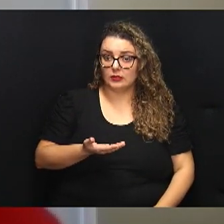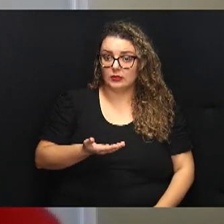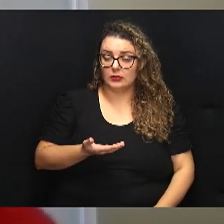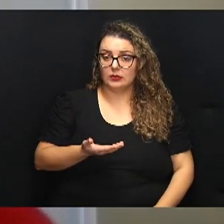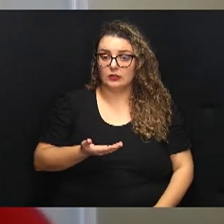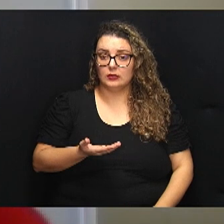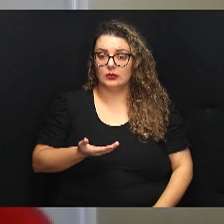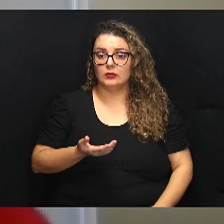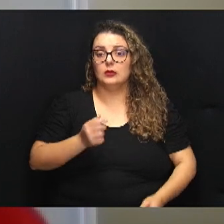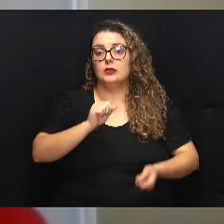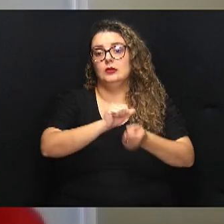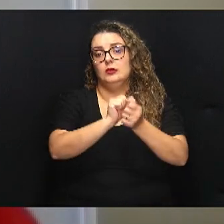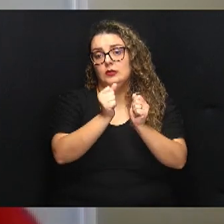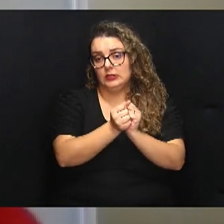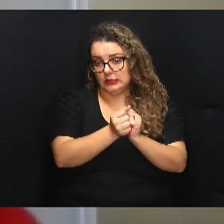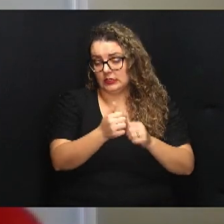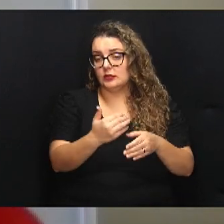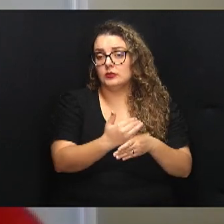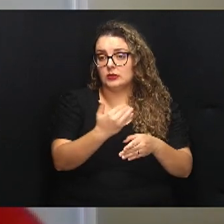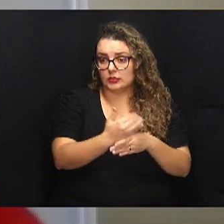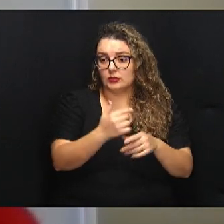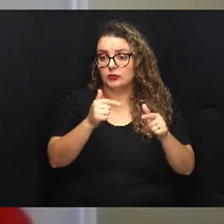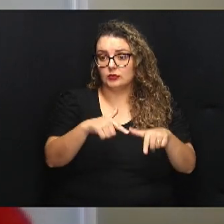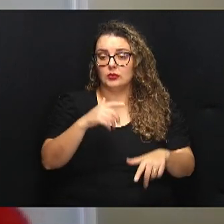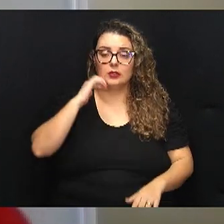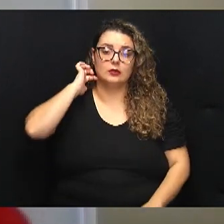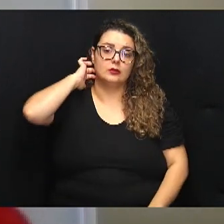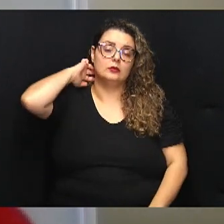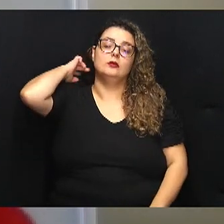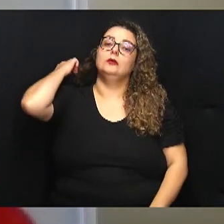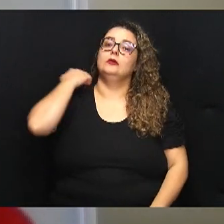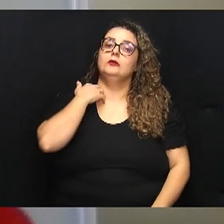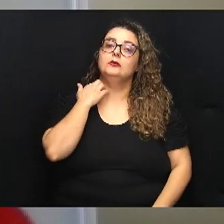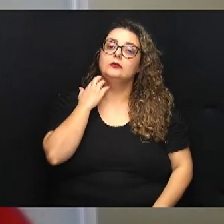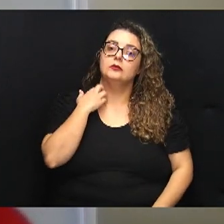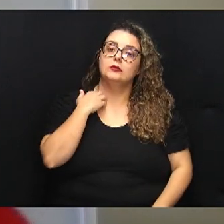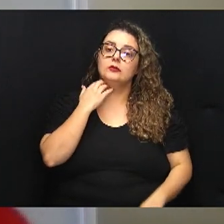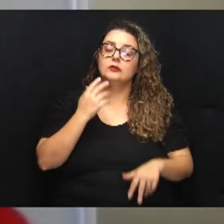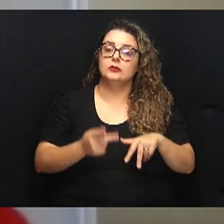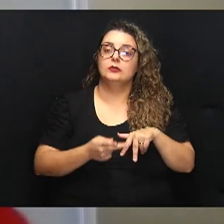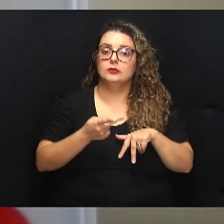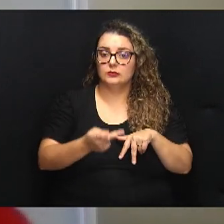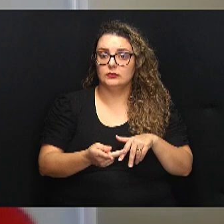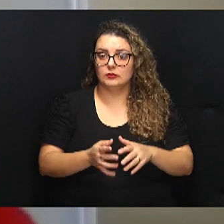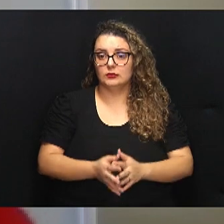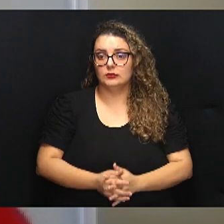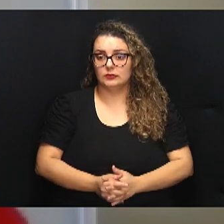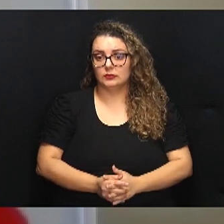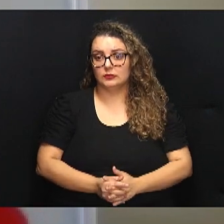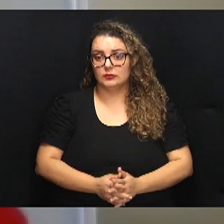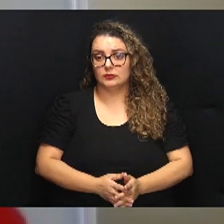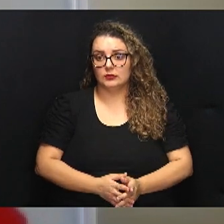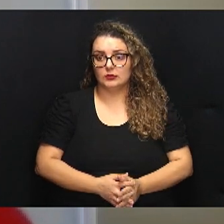a adequação do empreendimento àquele local e emitindo, então, as